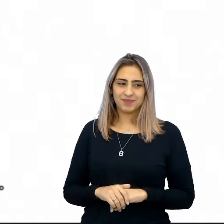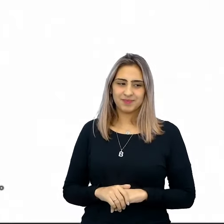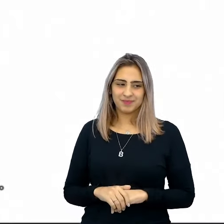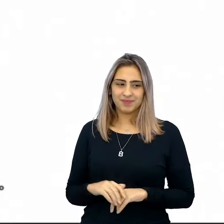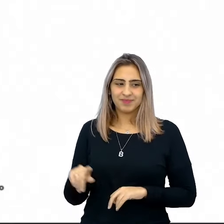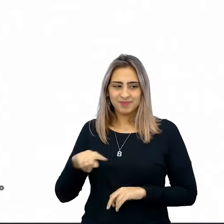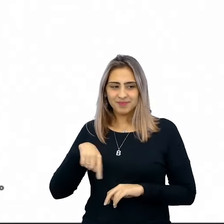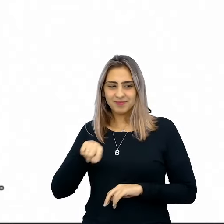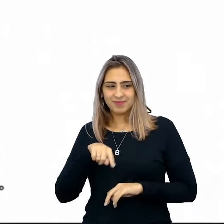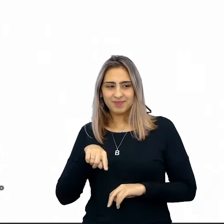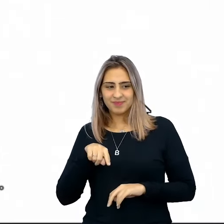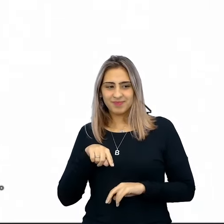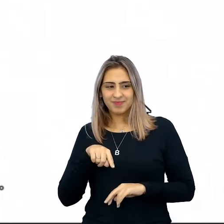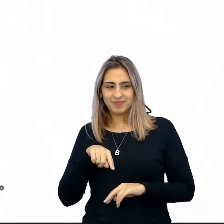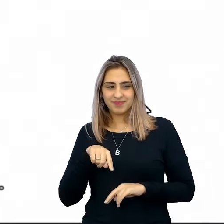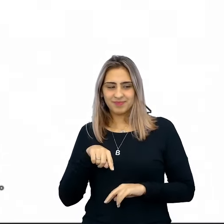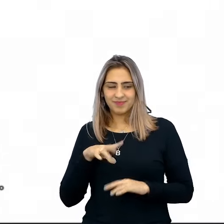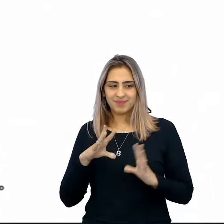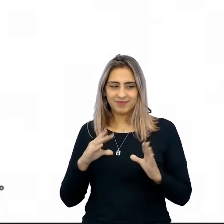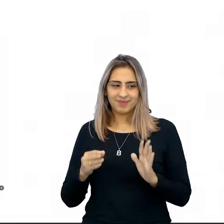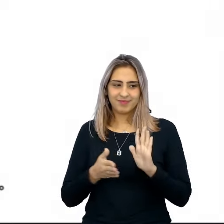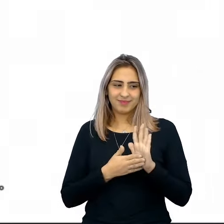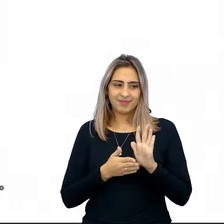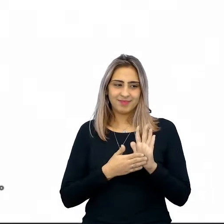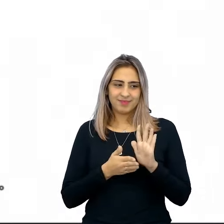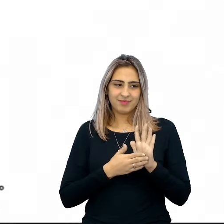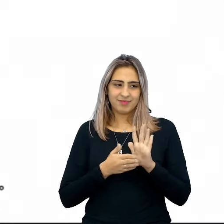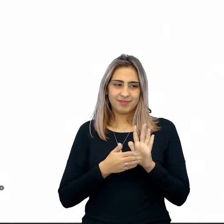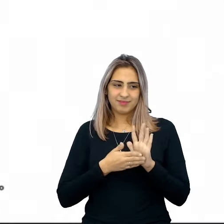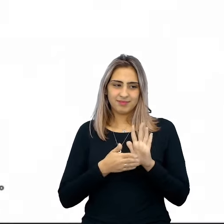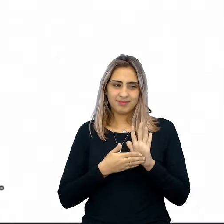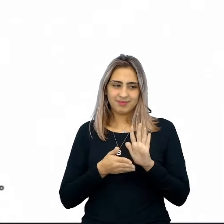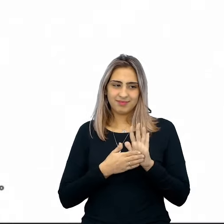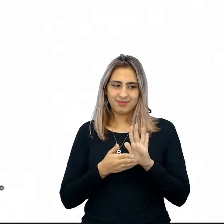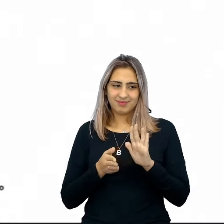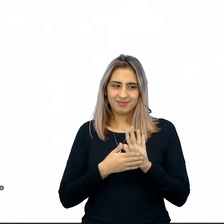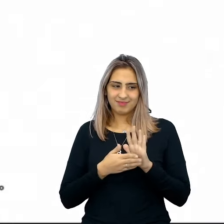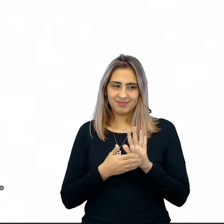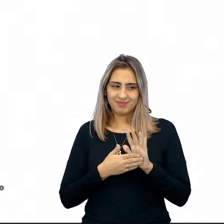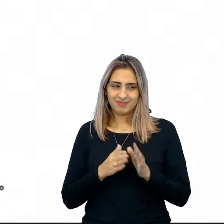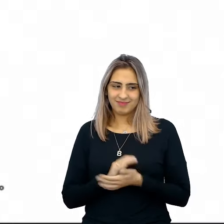acredito que essas fichas sobrepostas, né, são fichas sobrepostas,